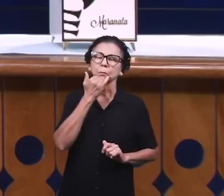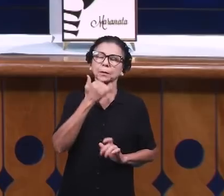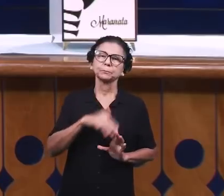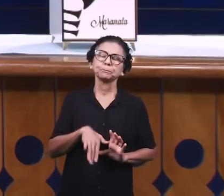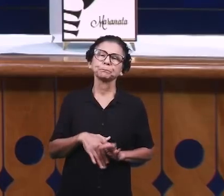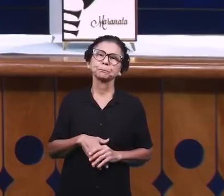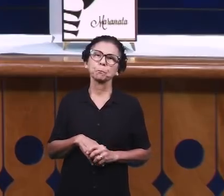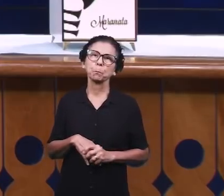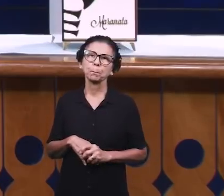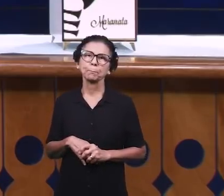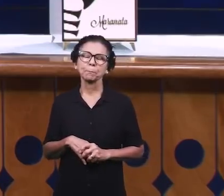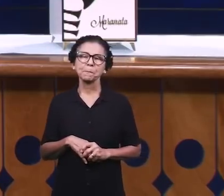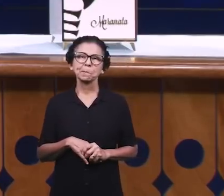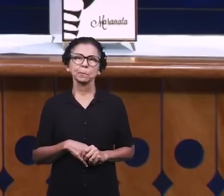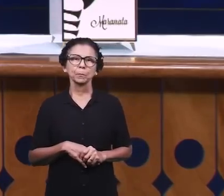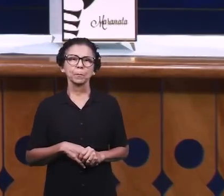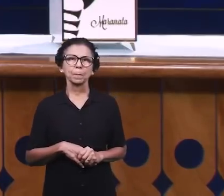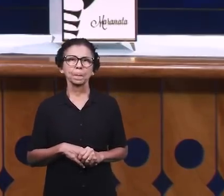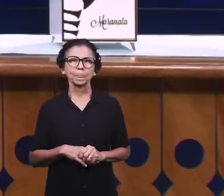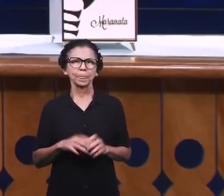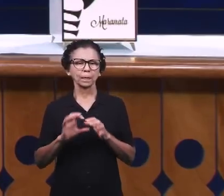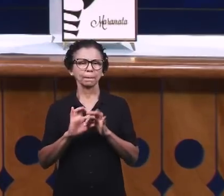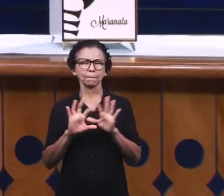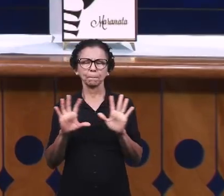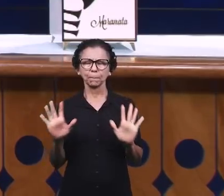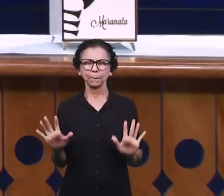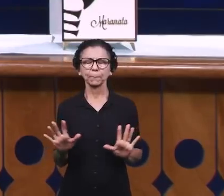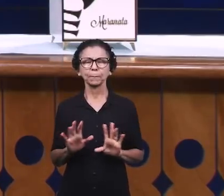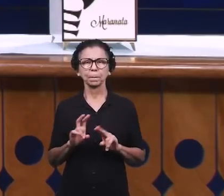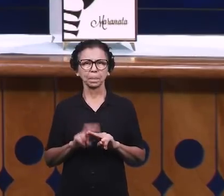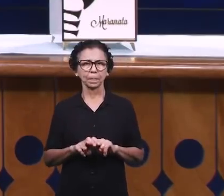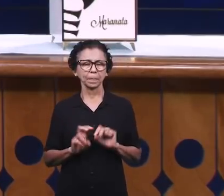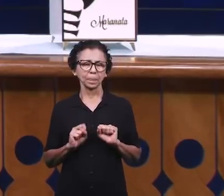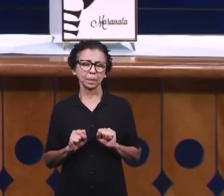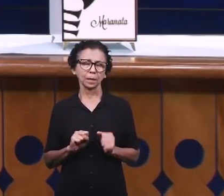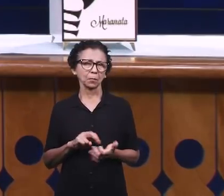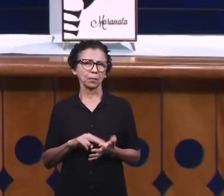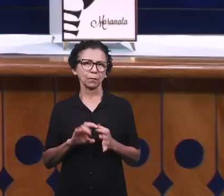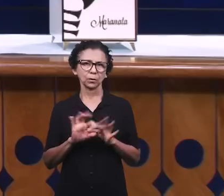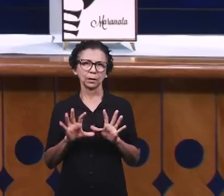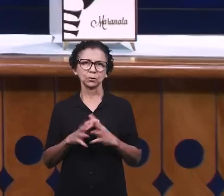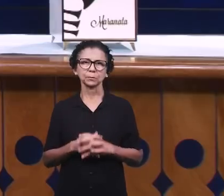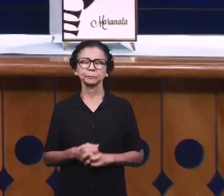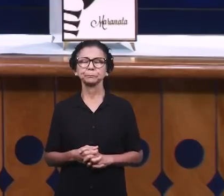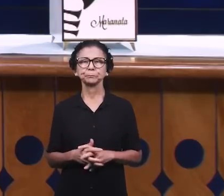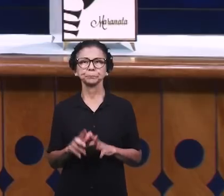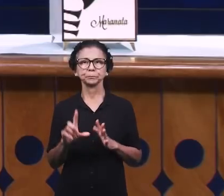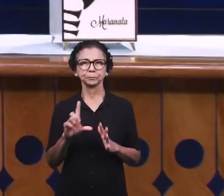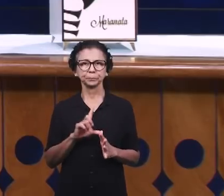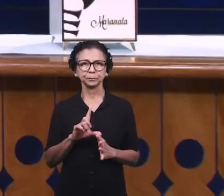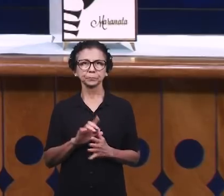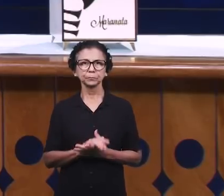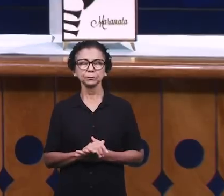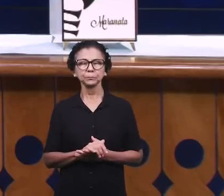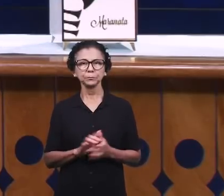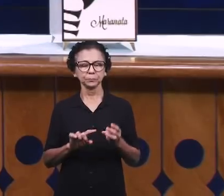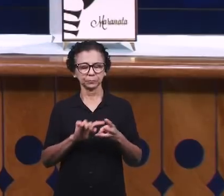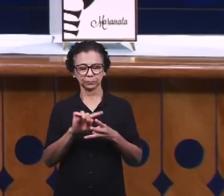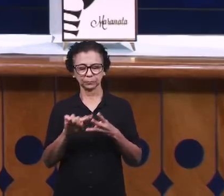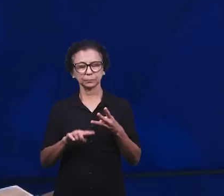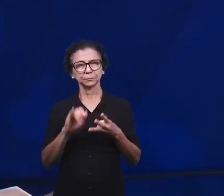que estiveram de pé para esse momento de oração, fiquem à vontade, podem se sentar. Mas antes de nós nos despedirmos, alguns rápidos